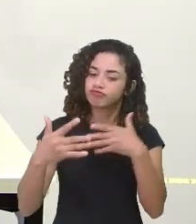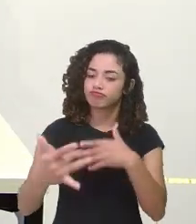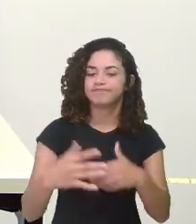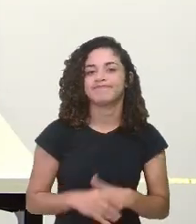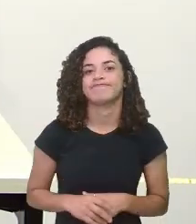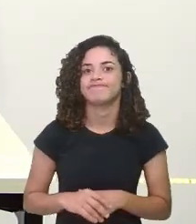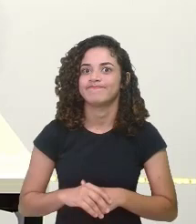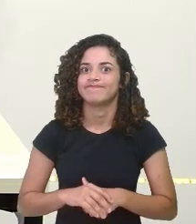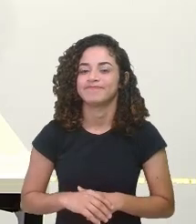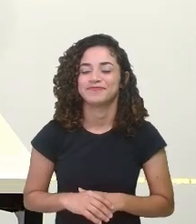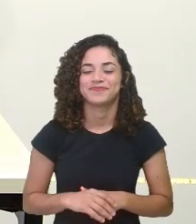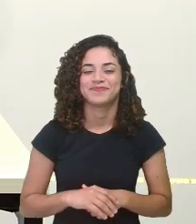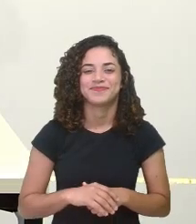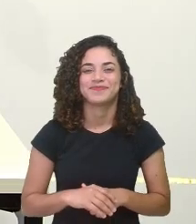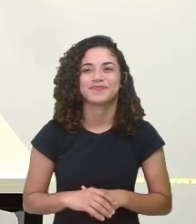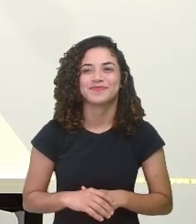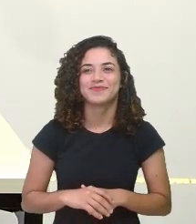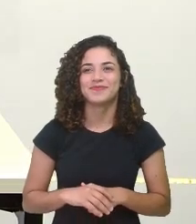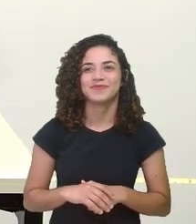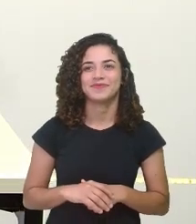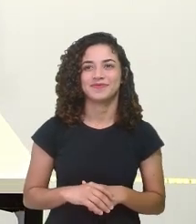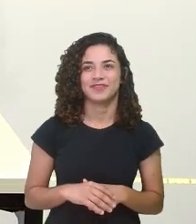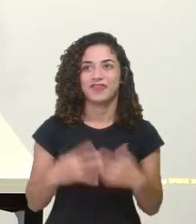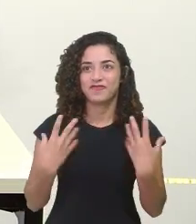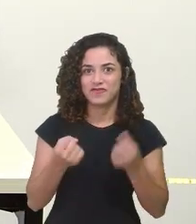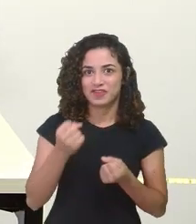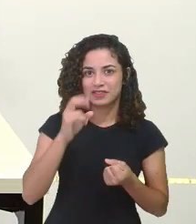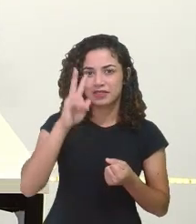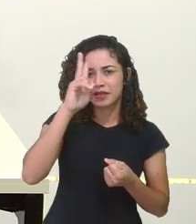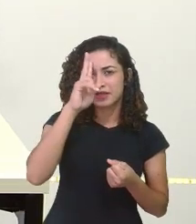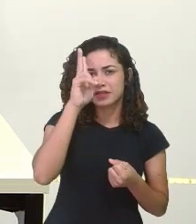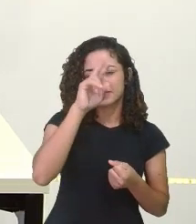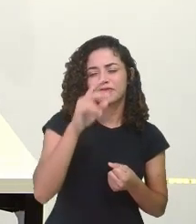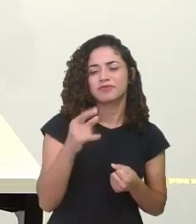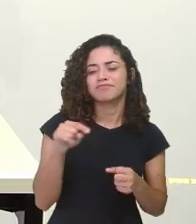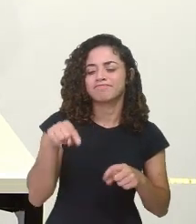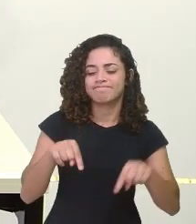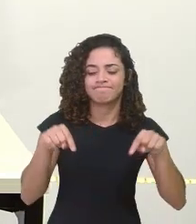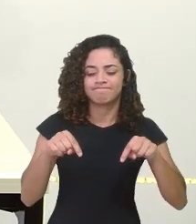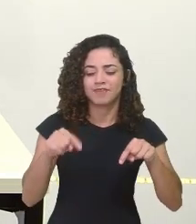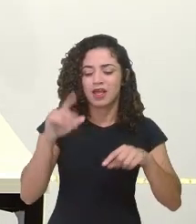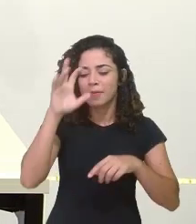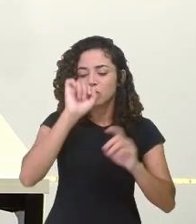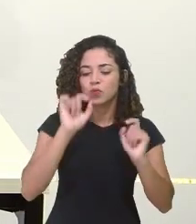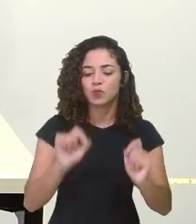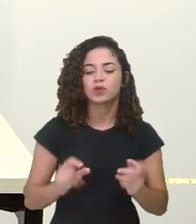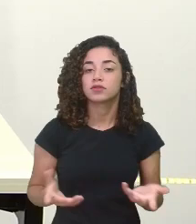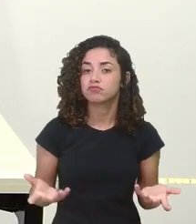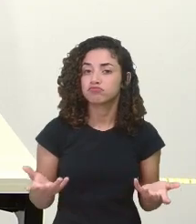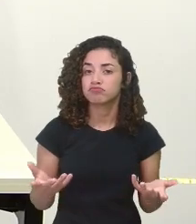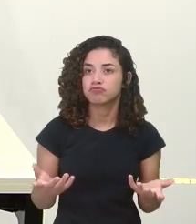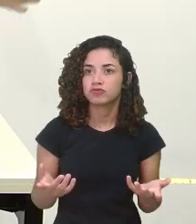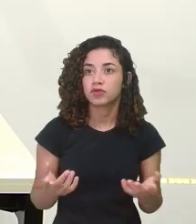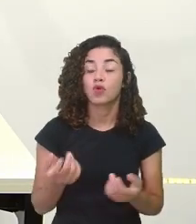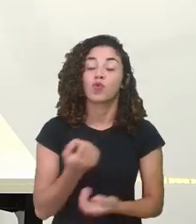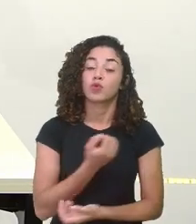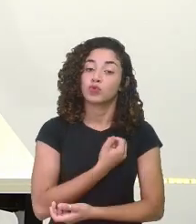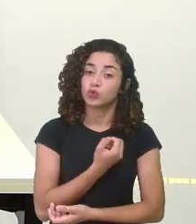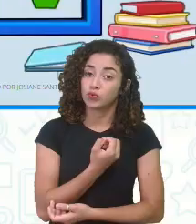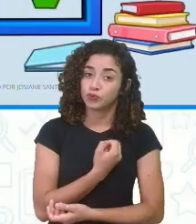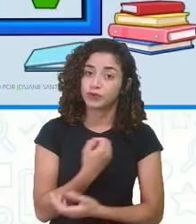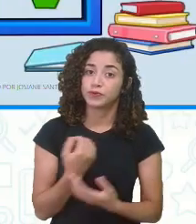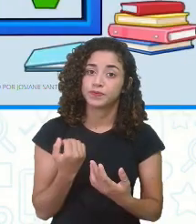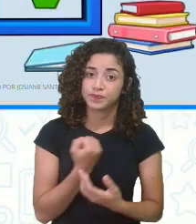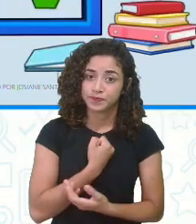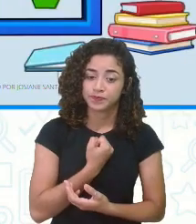ter o número 2. E aí, vamos relembrar o que aprendemos hoje? Relembramos os números naturais. A gente